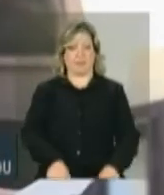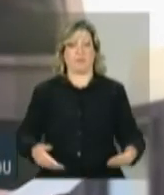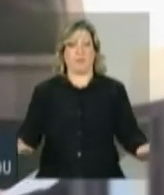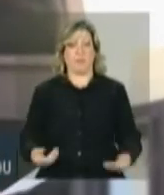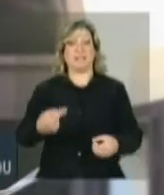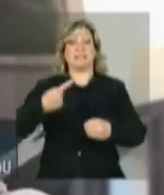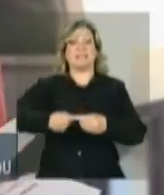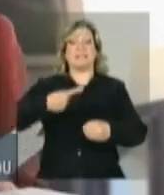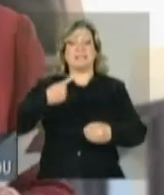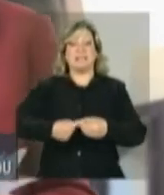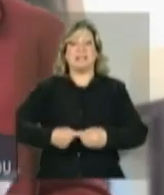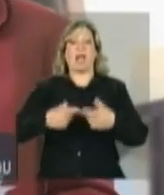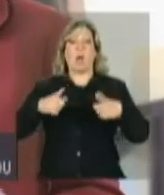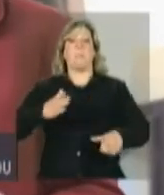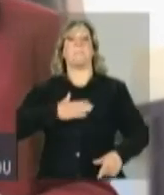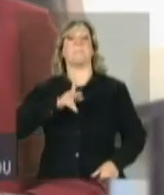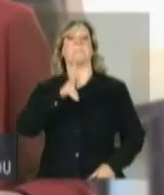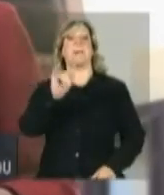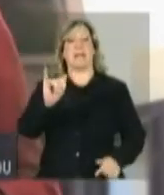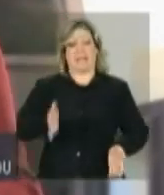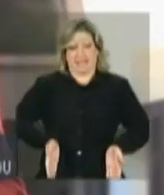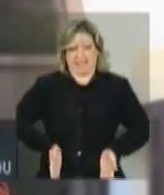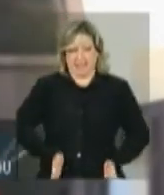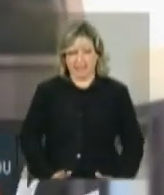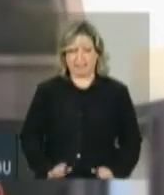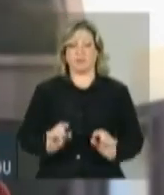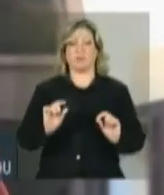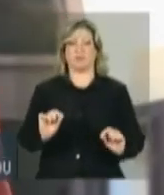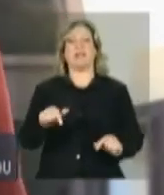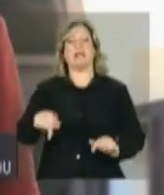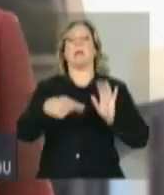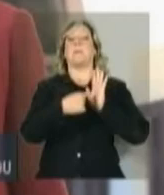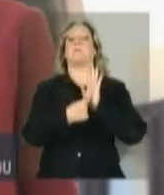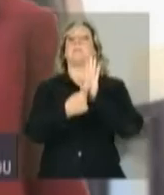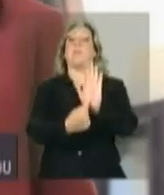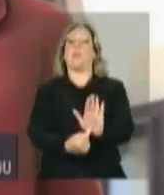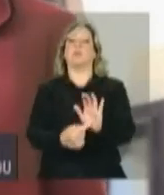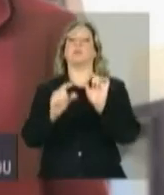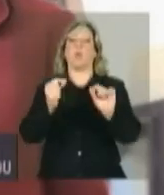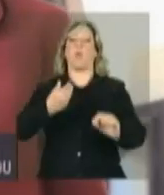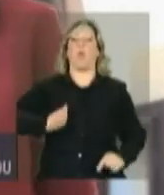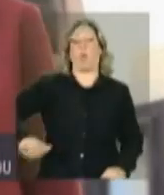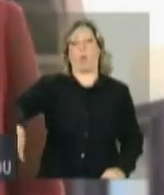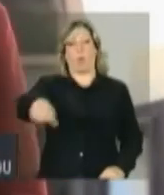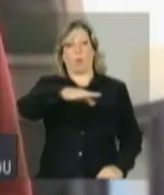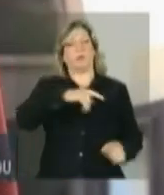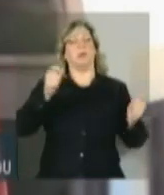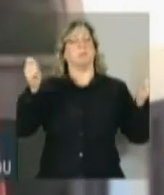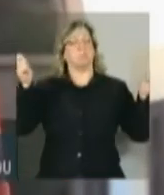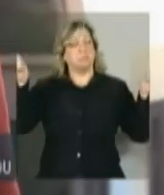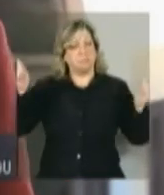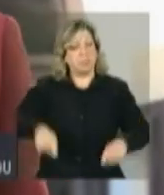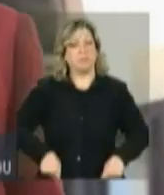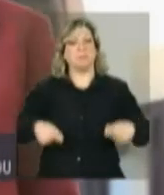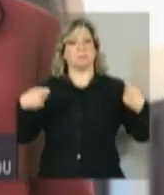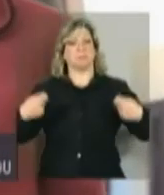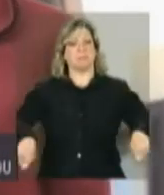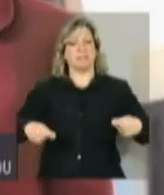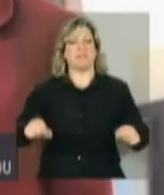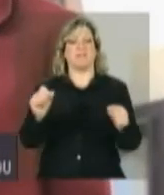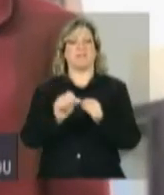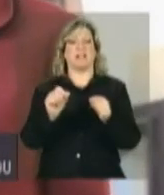cidade natal do meu pai, mostra que nós podemos e devemos construir um